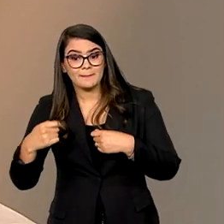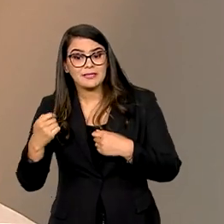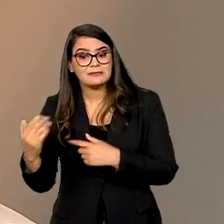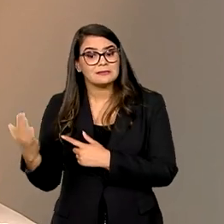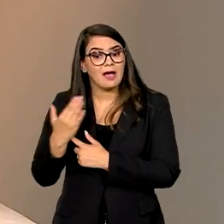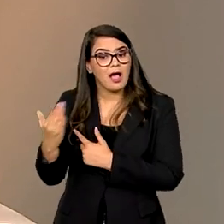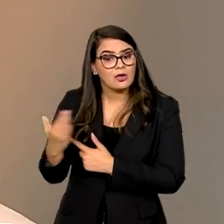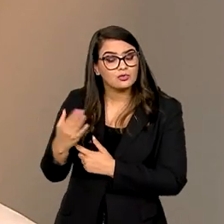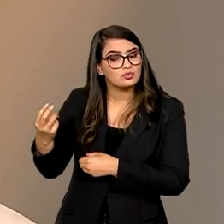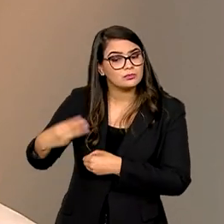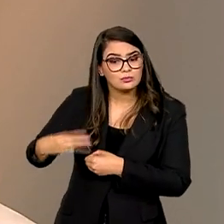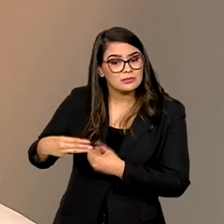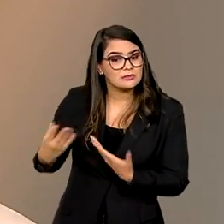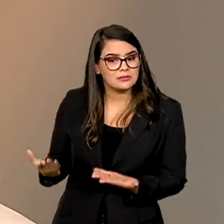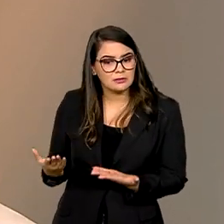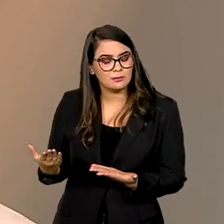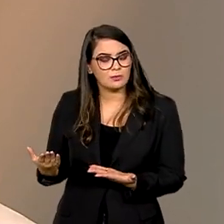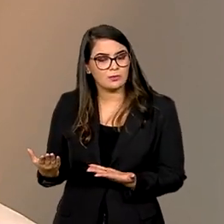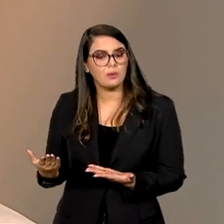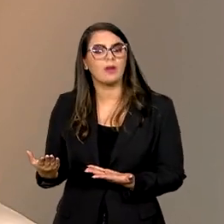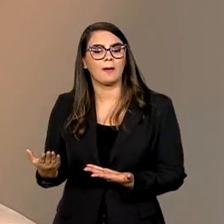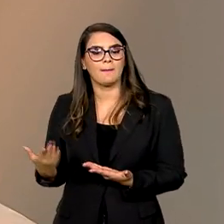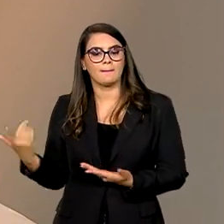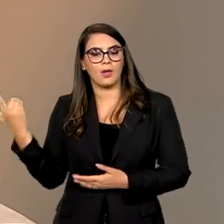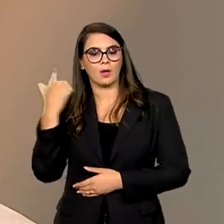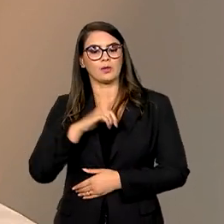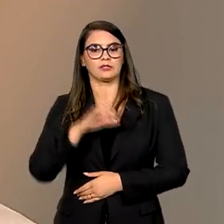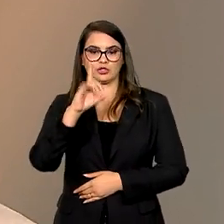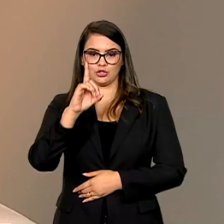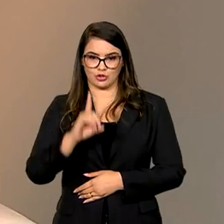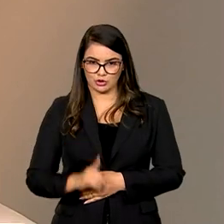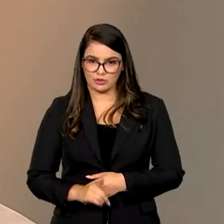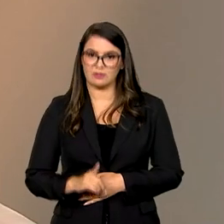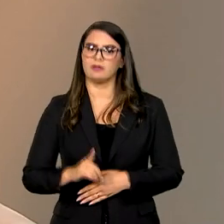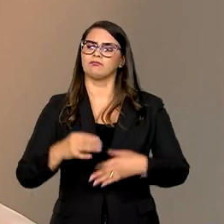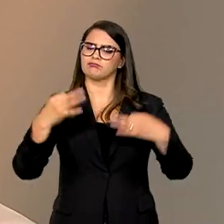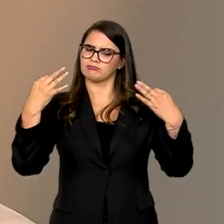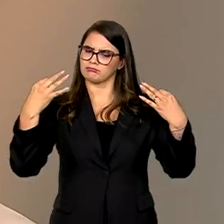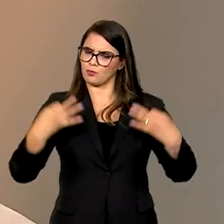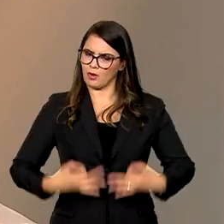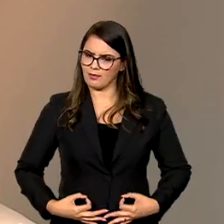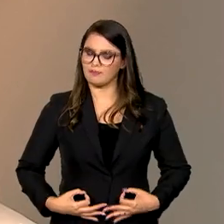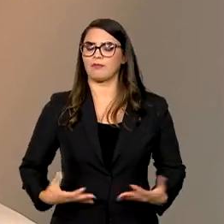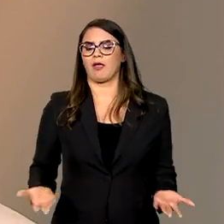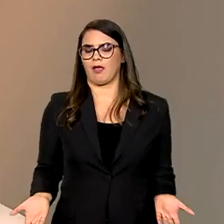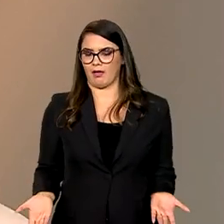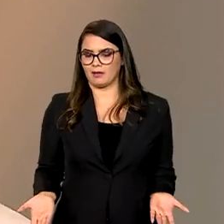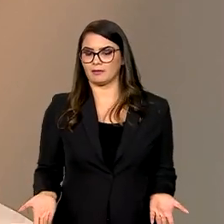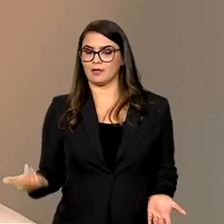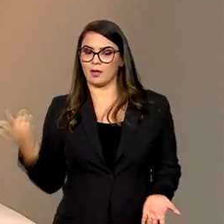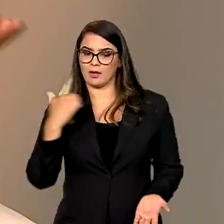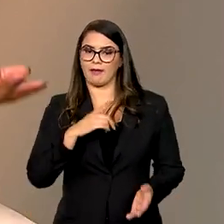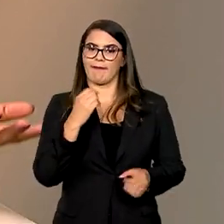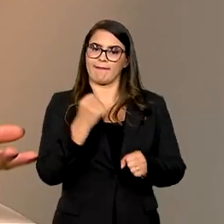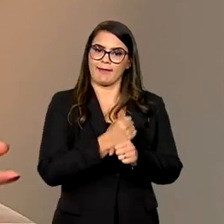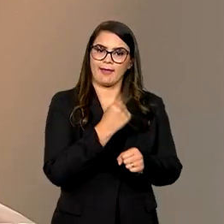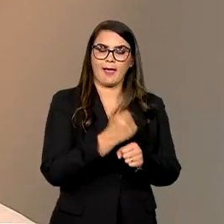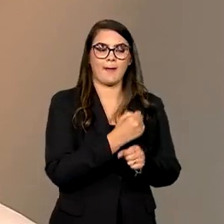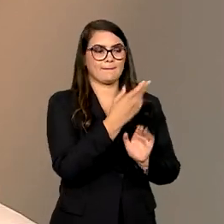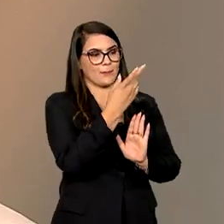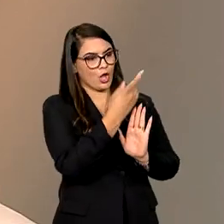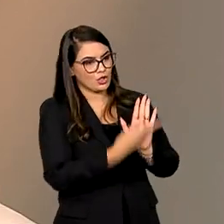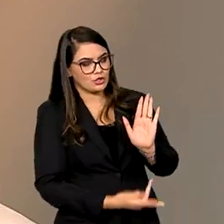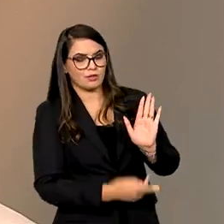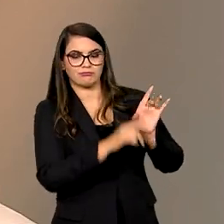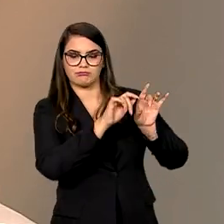que seja exercido esse direito de maneira qualificada, ou seja, construção de projetos para que esse